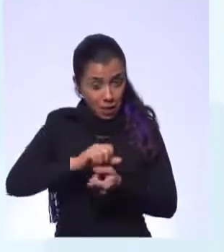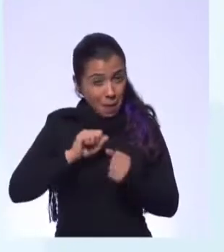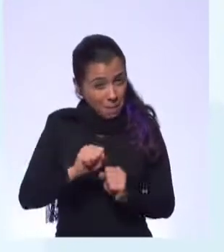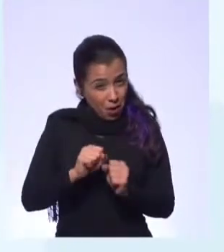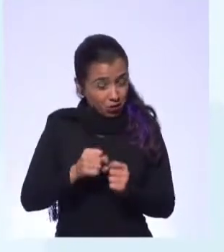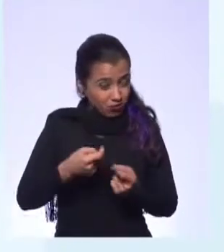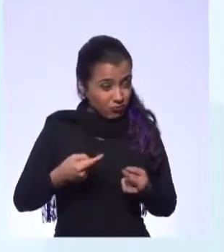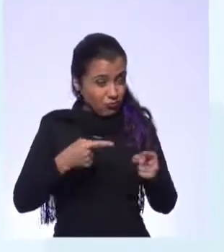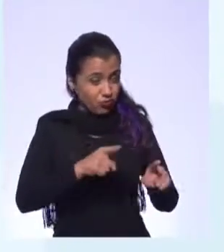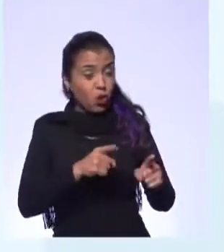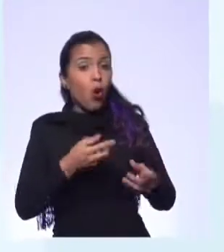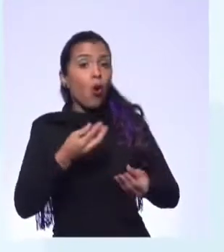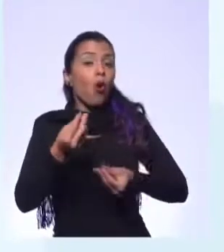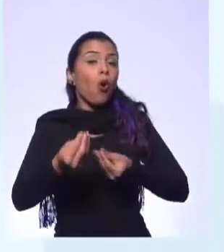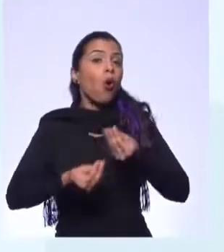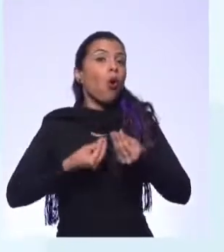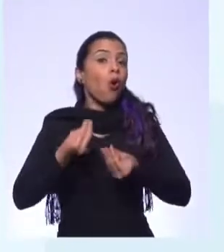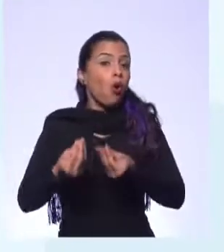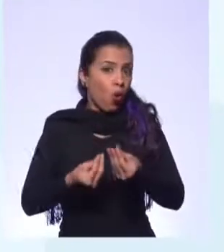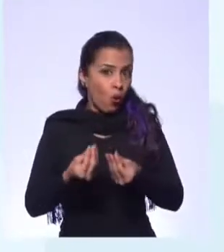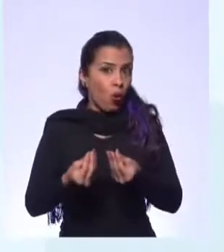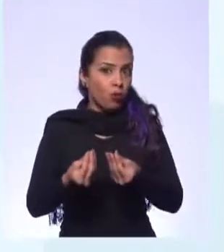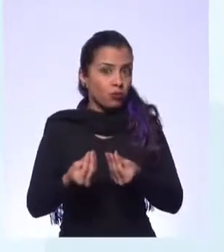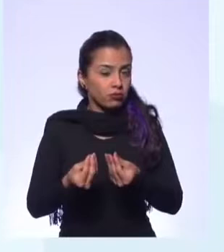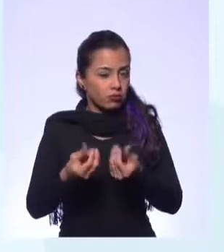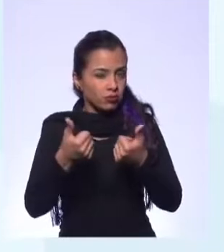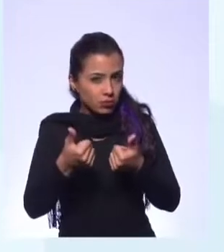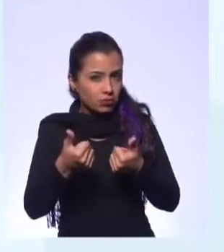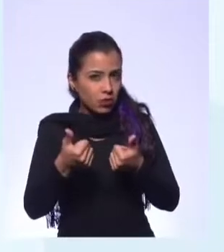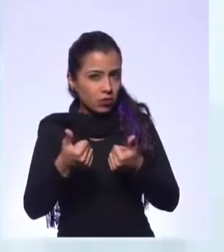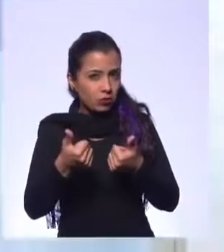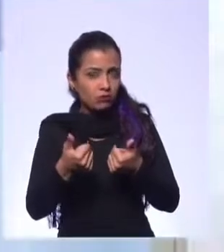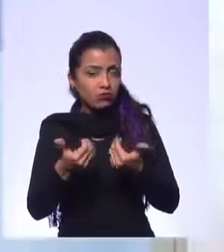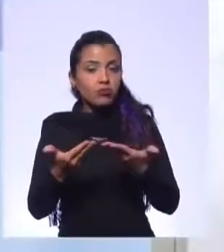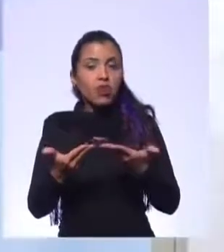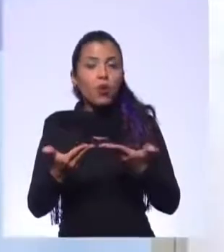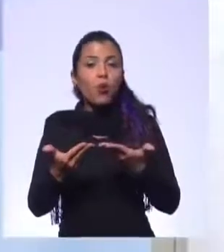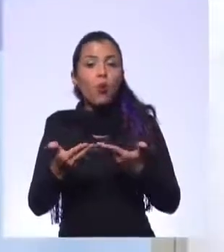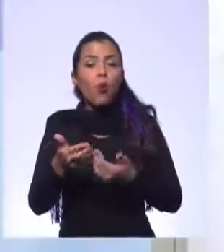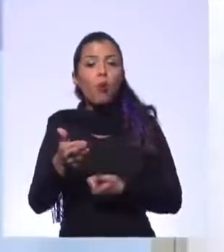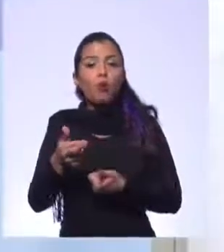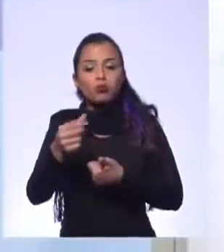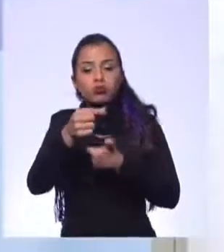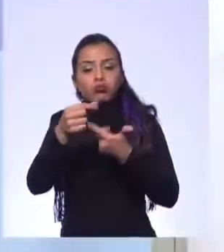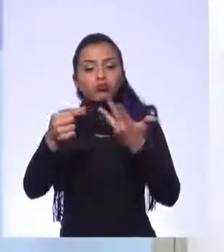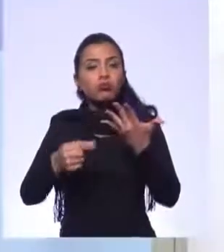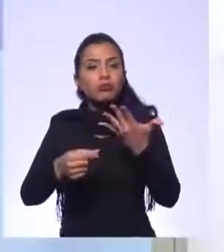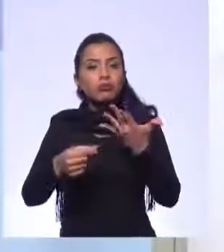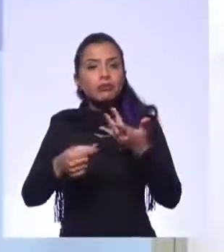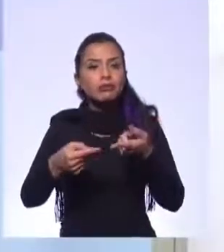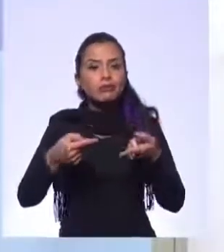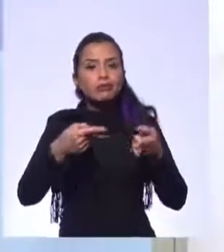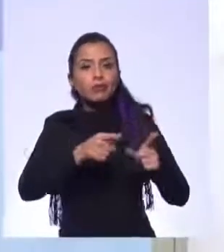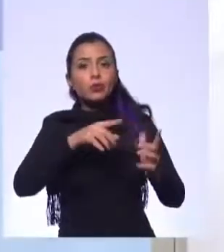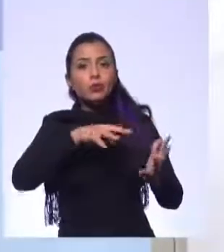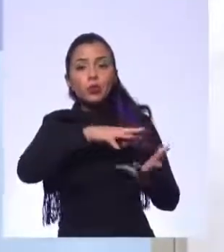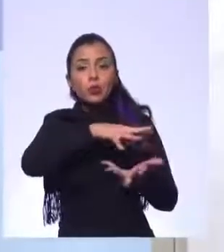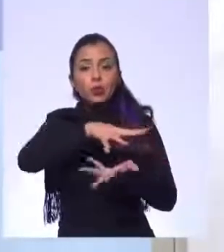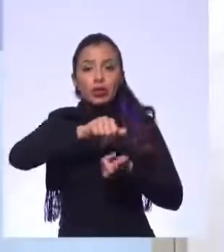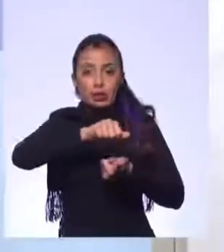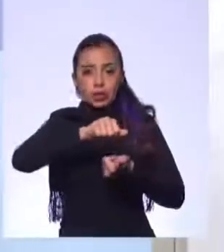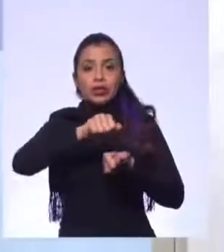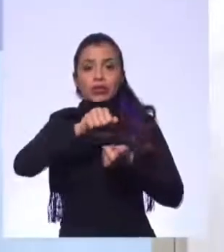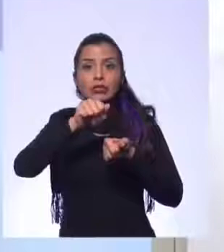ser afetado. Qual é o motivo que pode afetar o nosso planeta? Quais são as razões, o motivo que podem afetar a mudança climática do